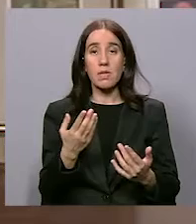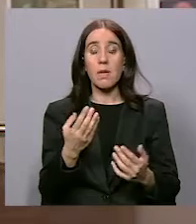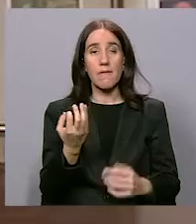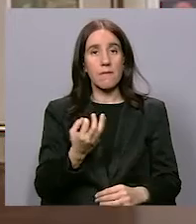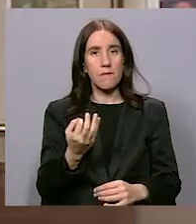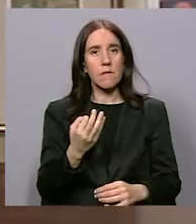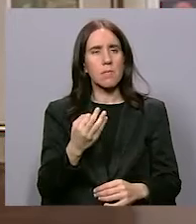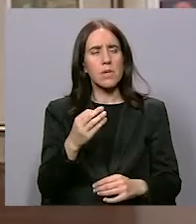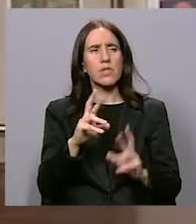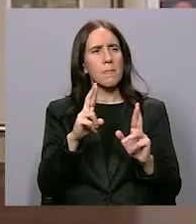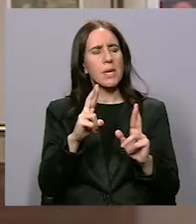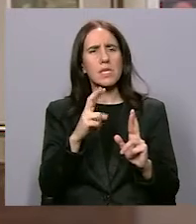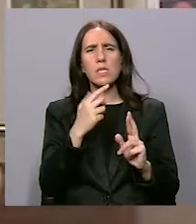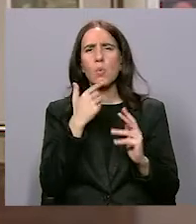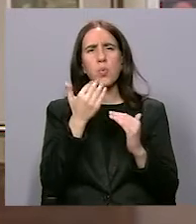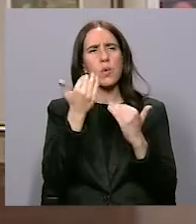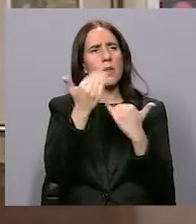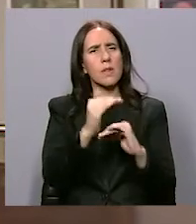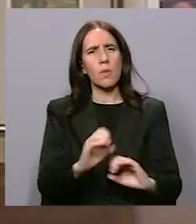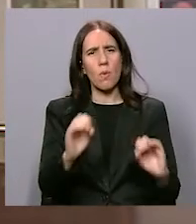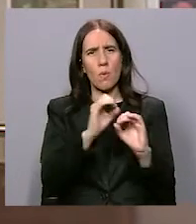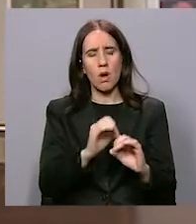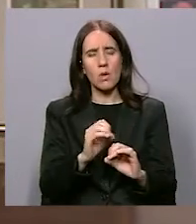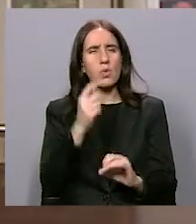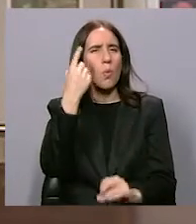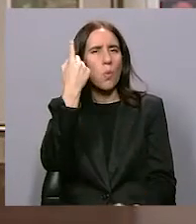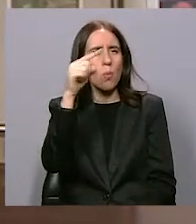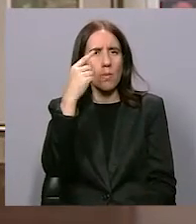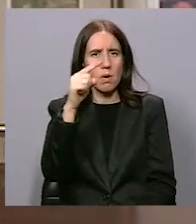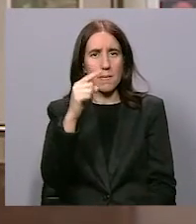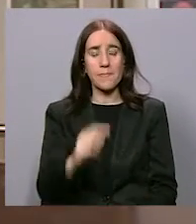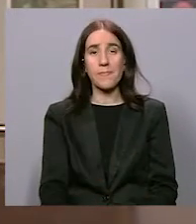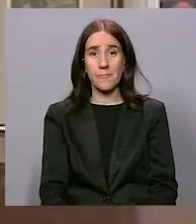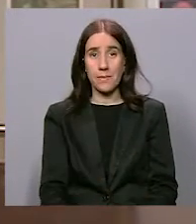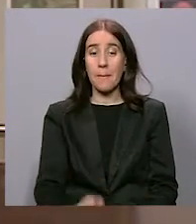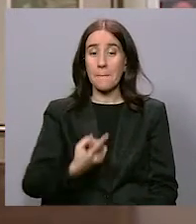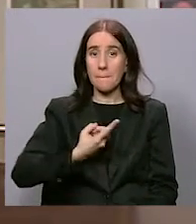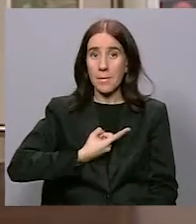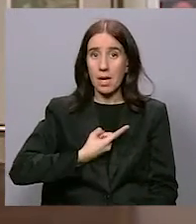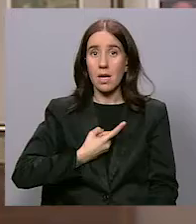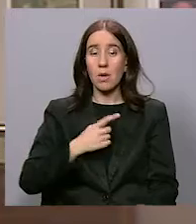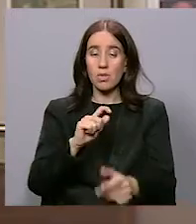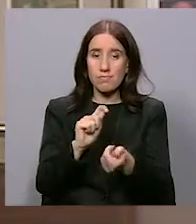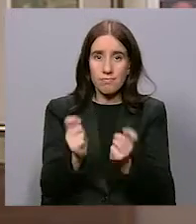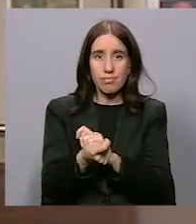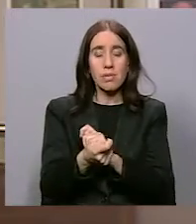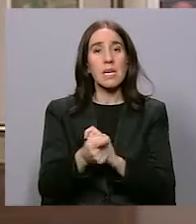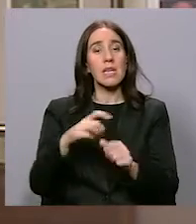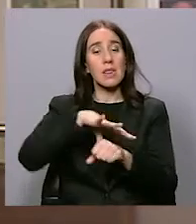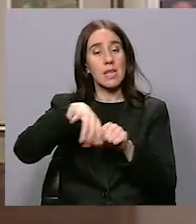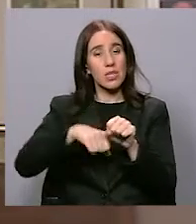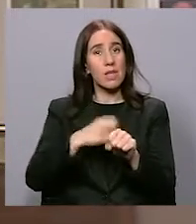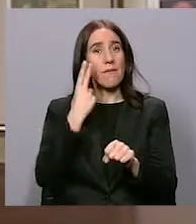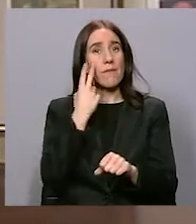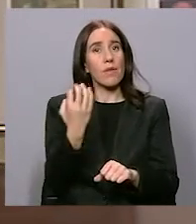tudo igual ao do ilimitado a esperança foi uma só temos por ter as tragédias